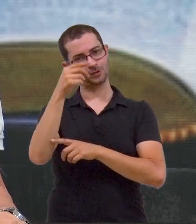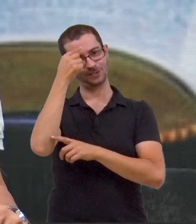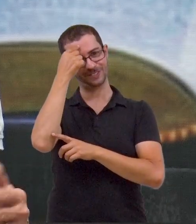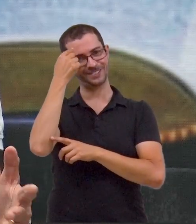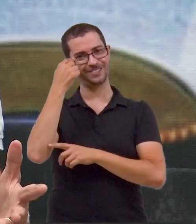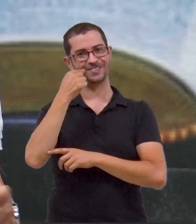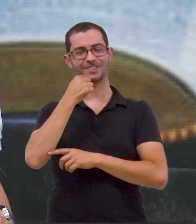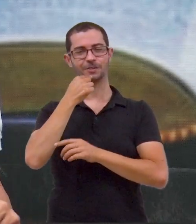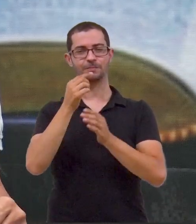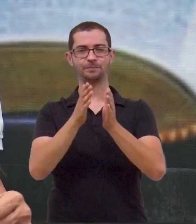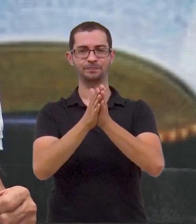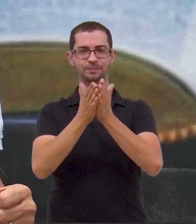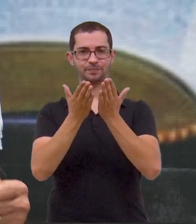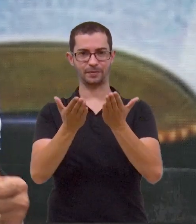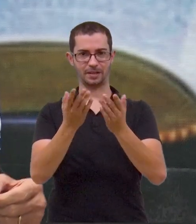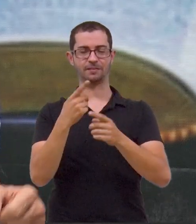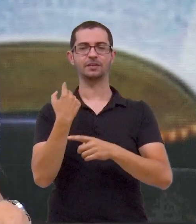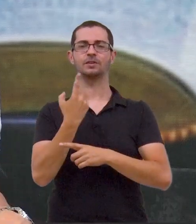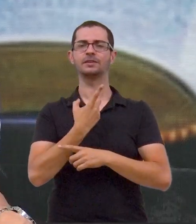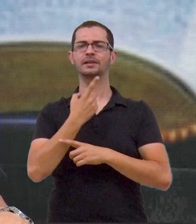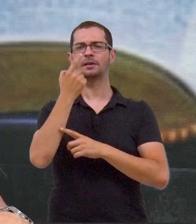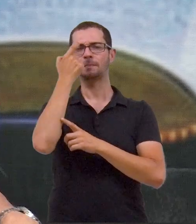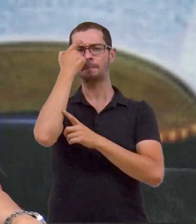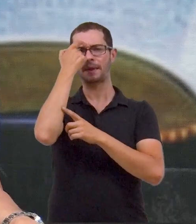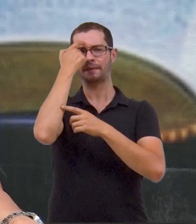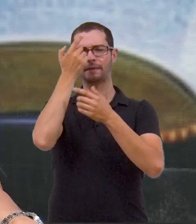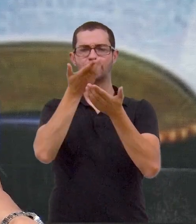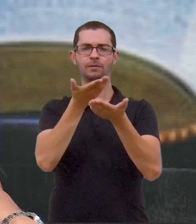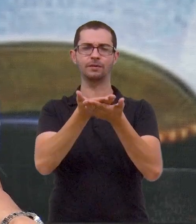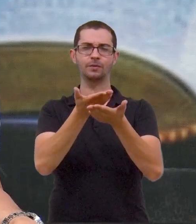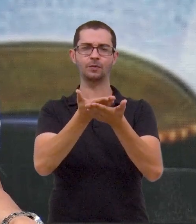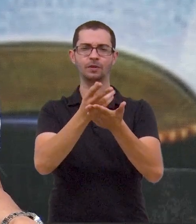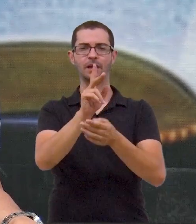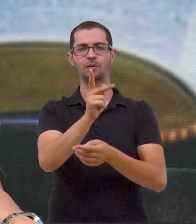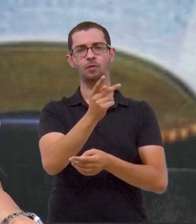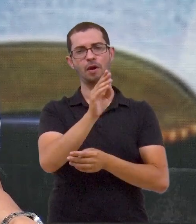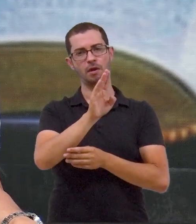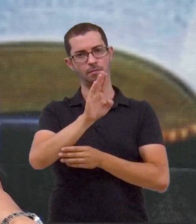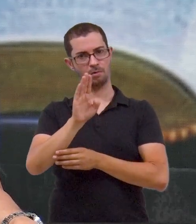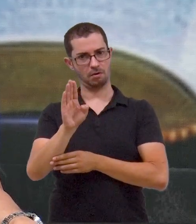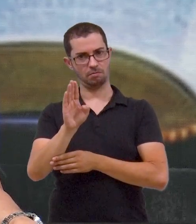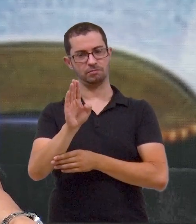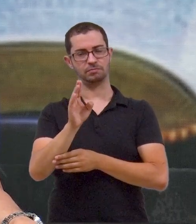tem pensado um pouco sobre Hebreus. Uma carta